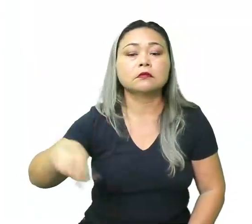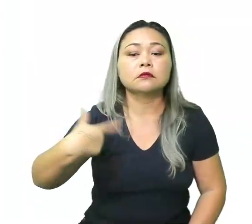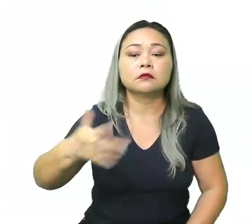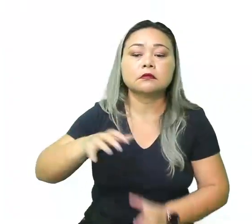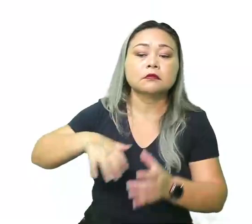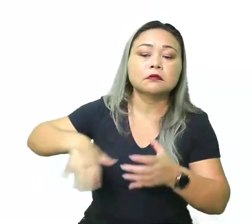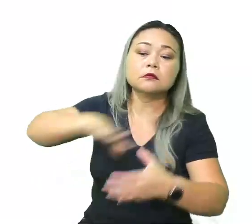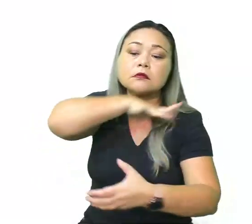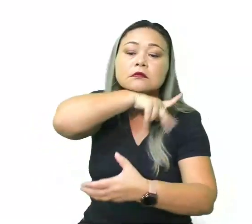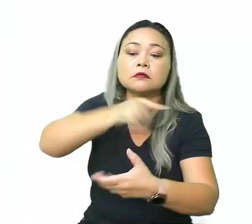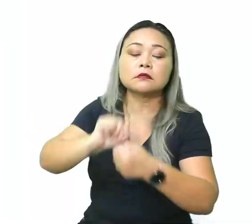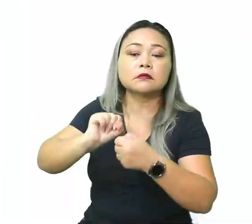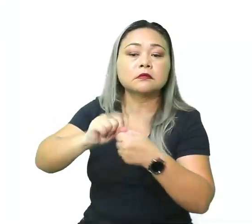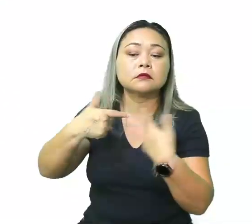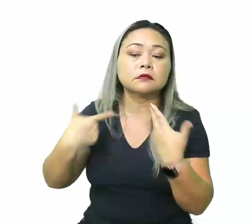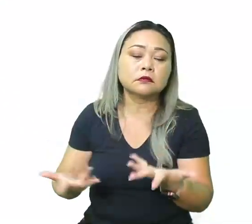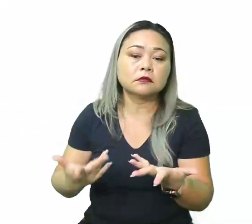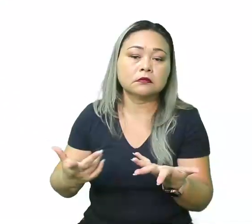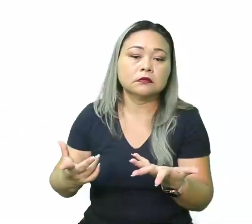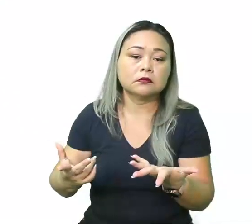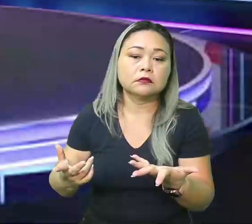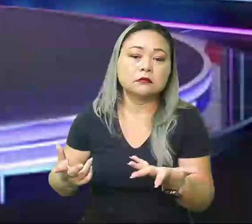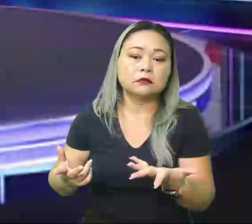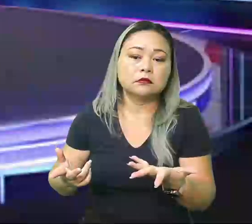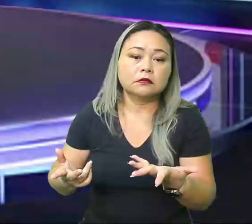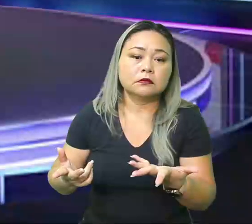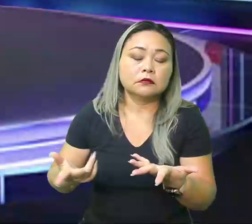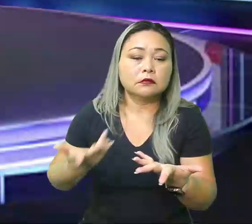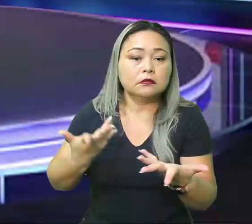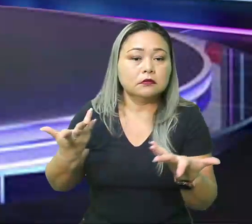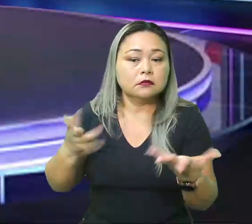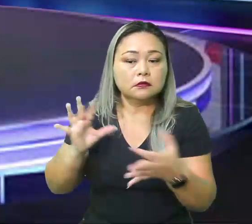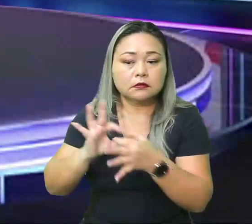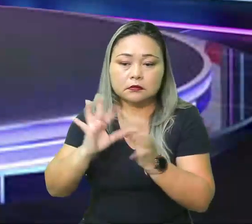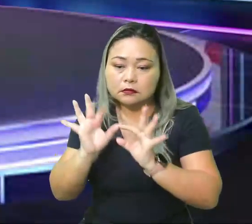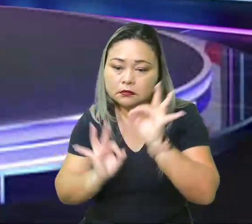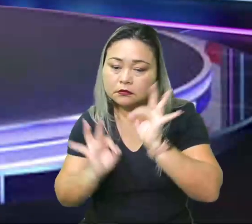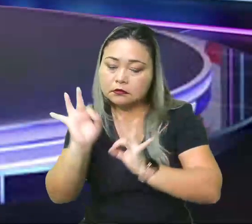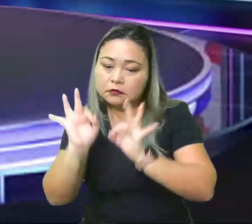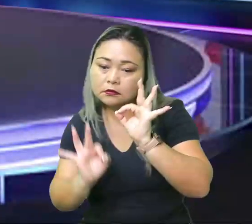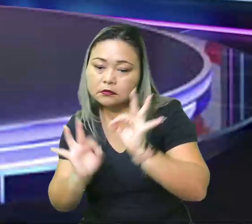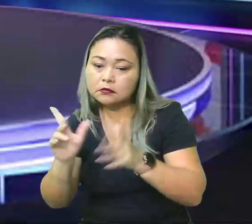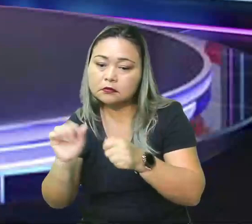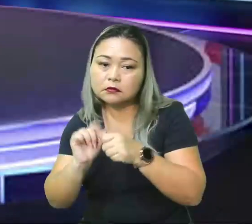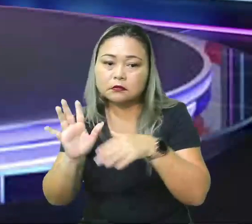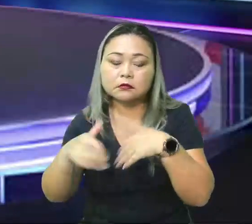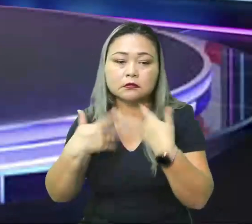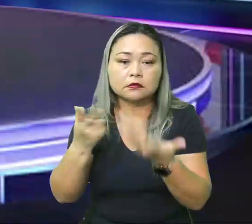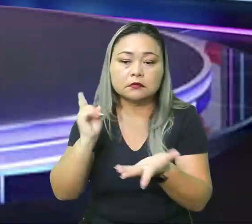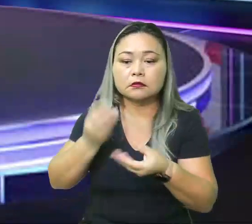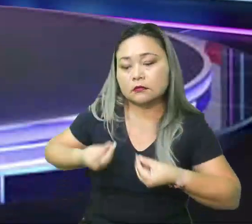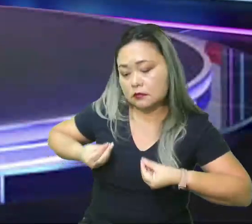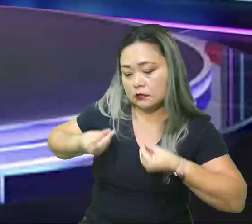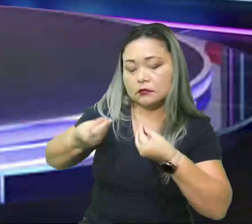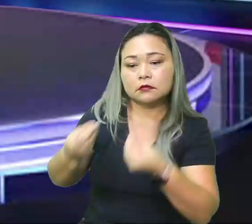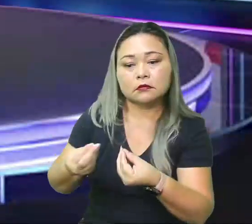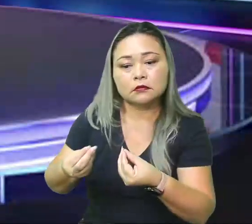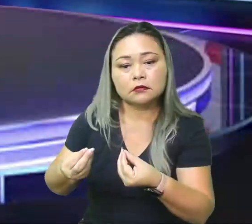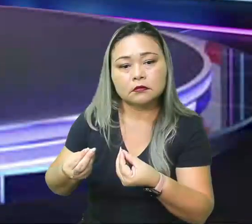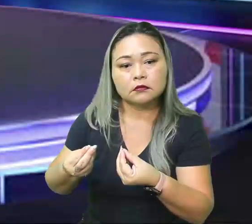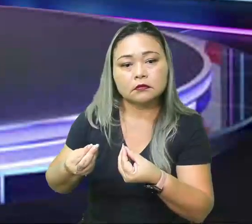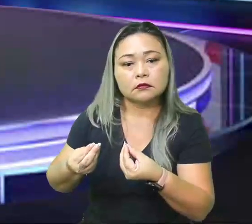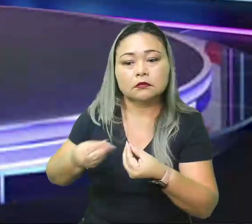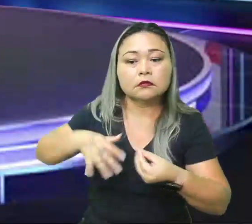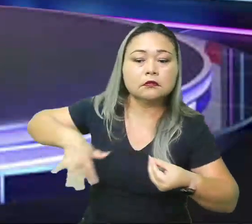espécie. O que nós temos que, em relação aos níveis de organização dos seres vivos, que atribui